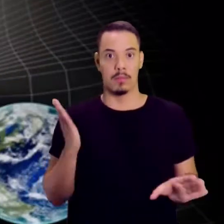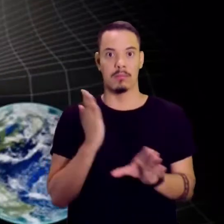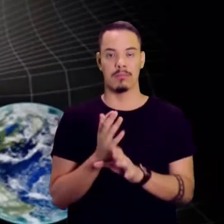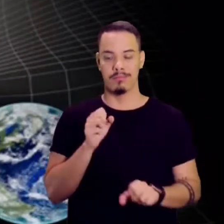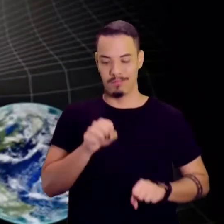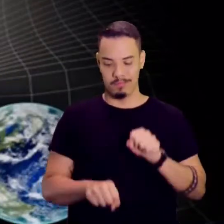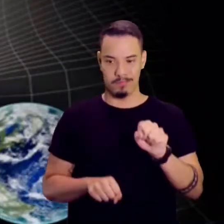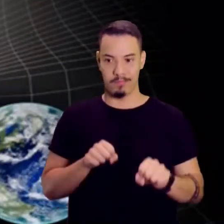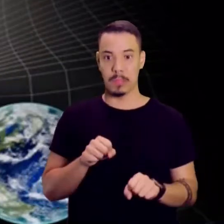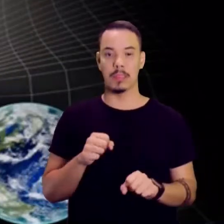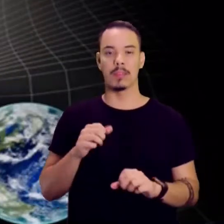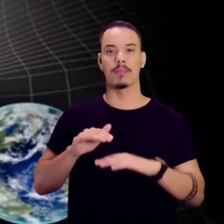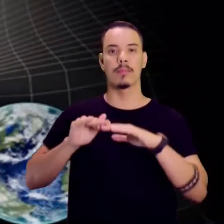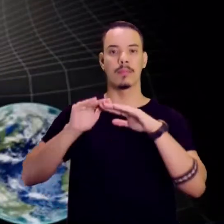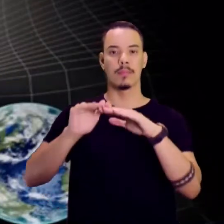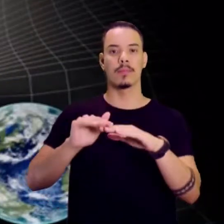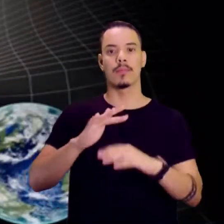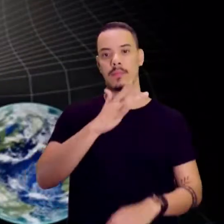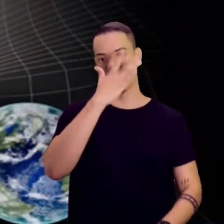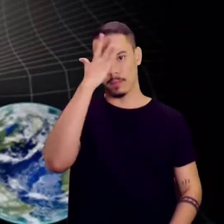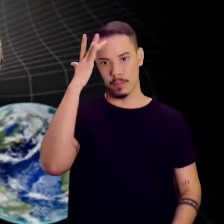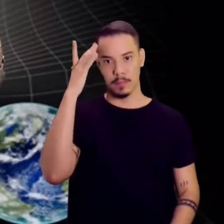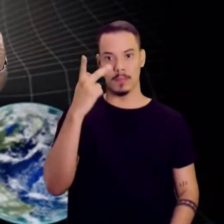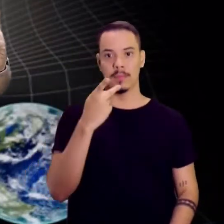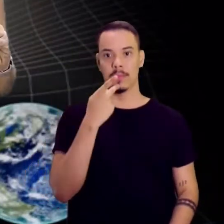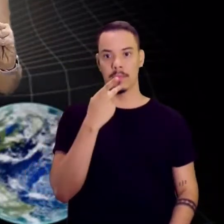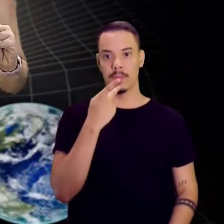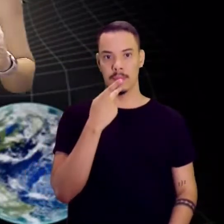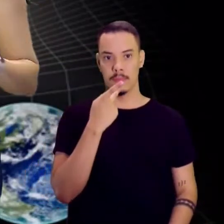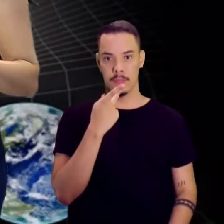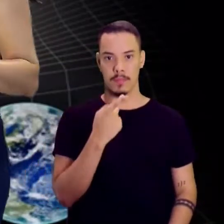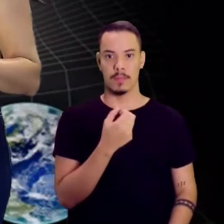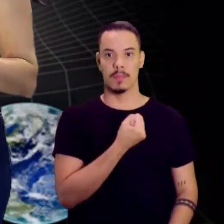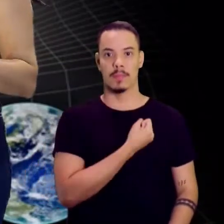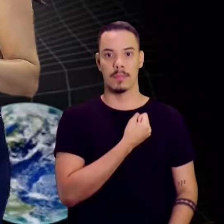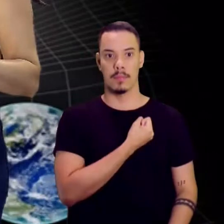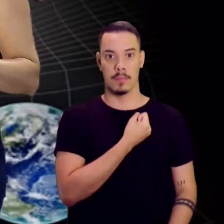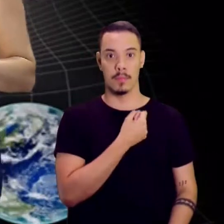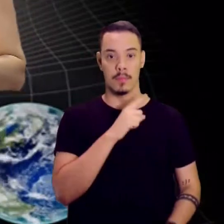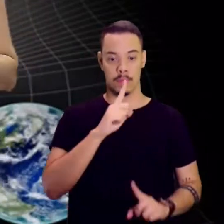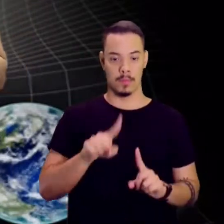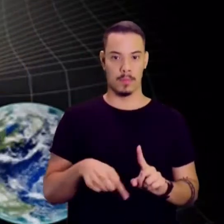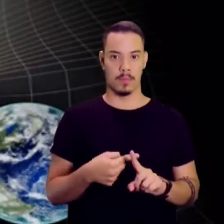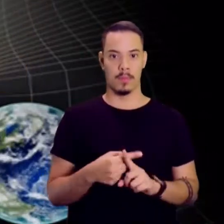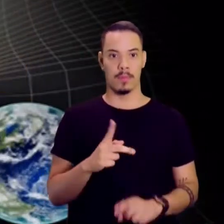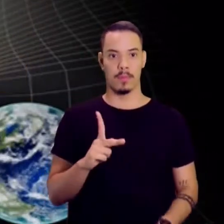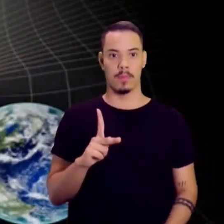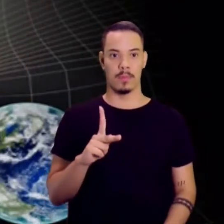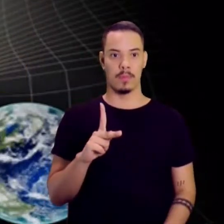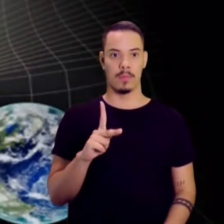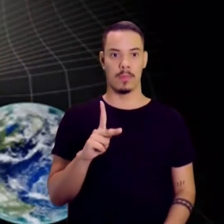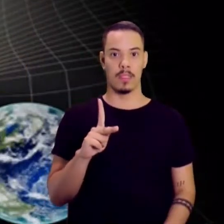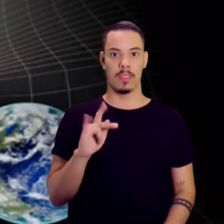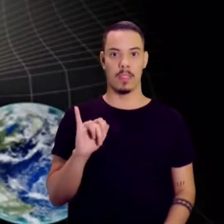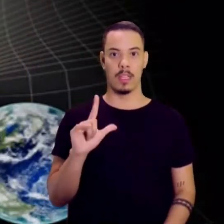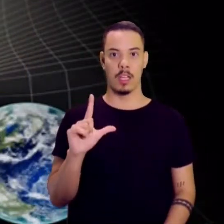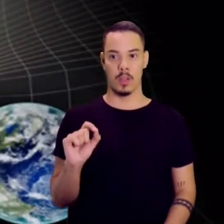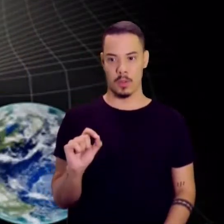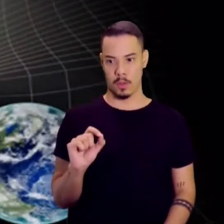você pergunta para uma pessoa qual é o seu peso, ela só fala um valor e a palavra quilo. Justamente, nem fala quilograma, é só